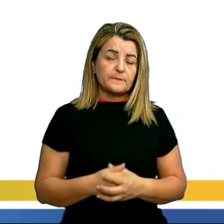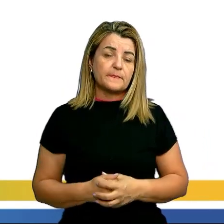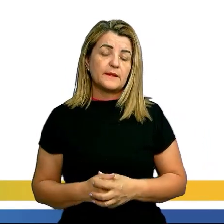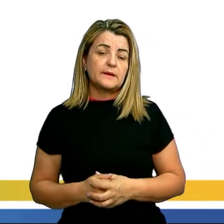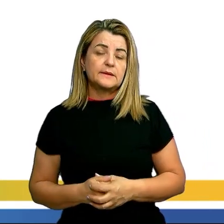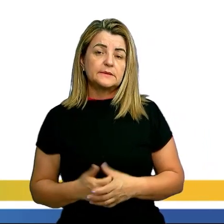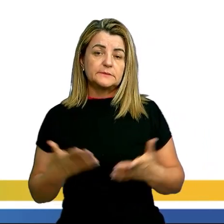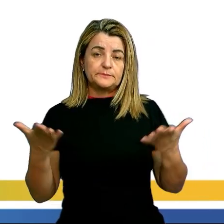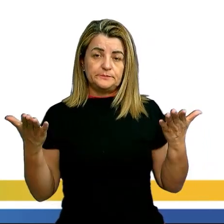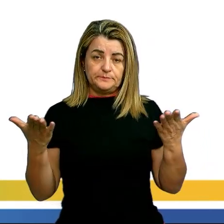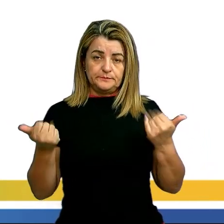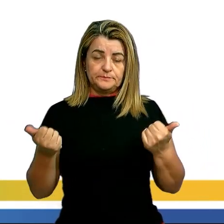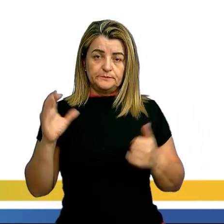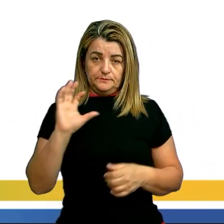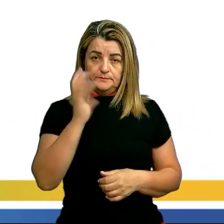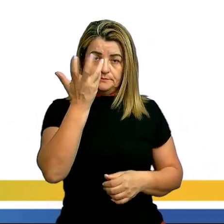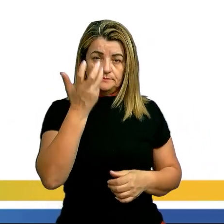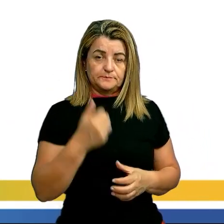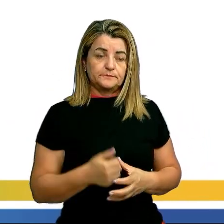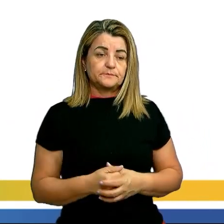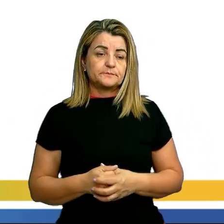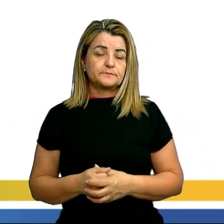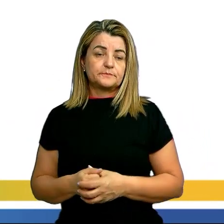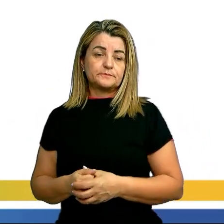Vamos resolver essa questão.